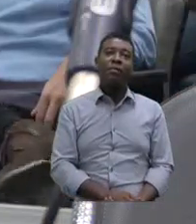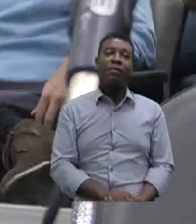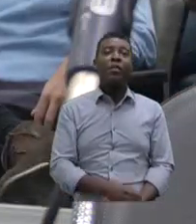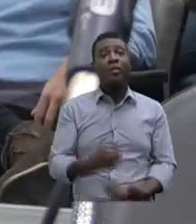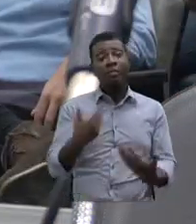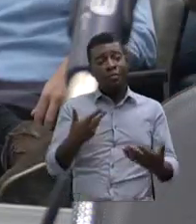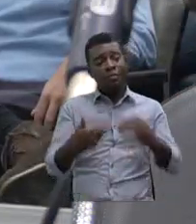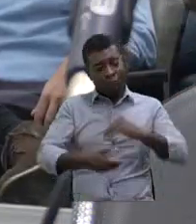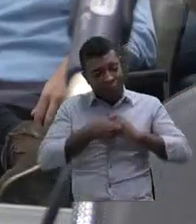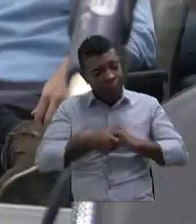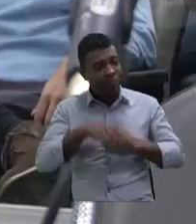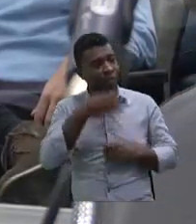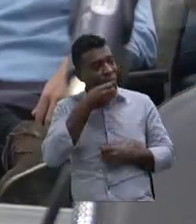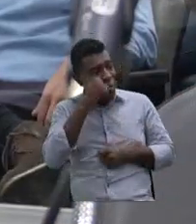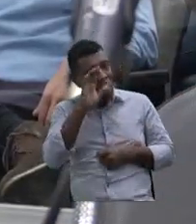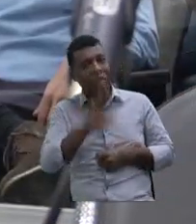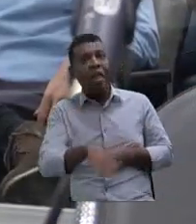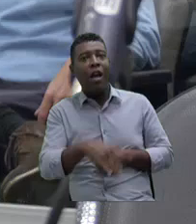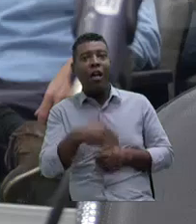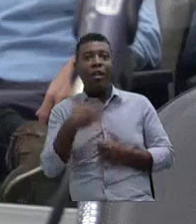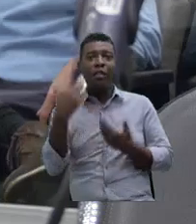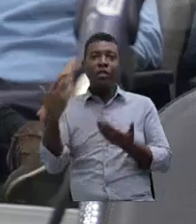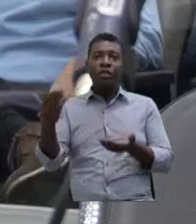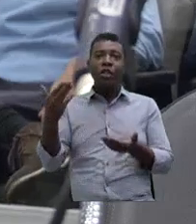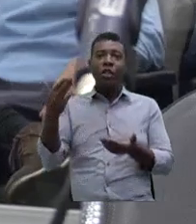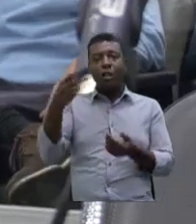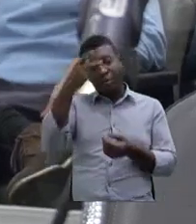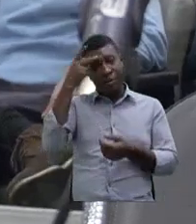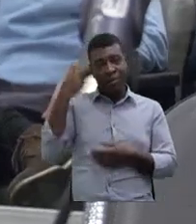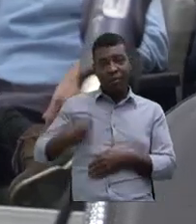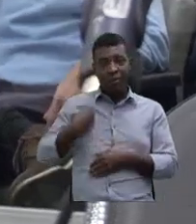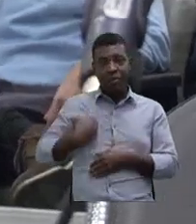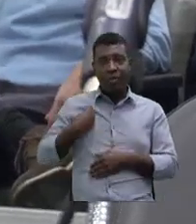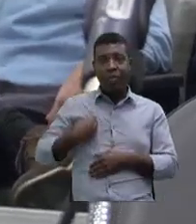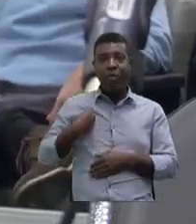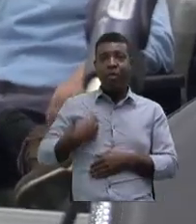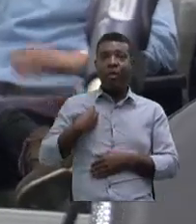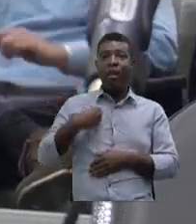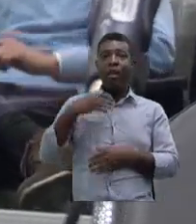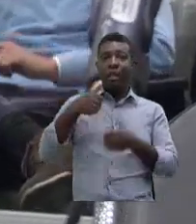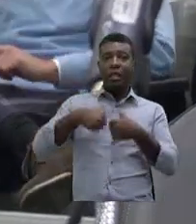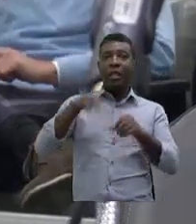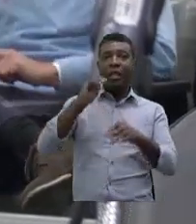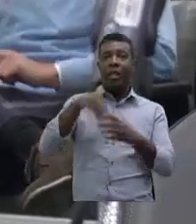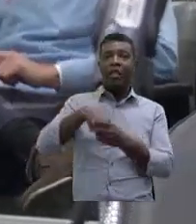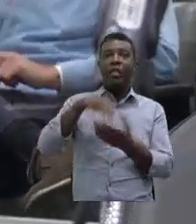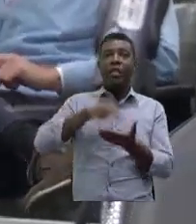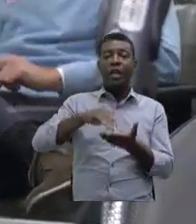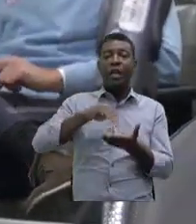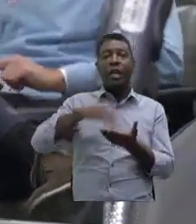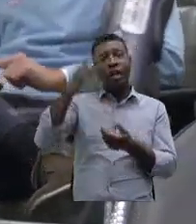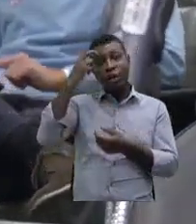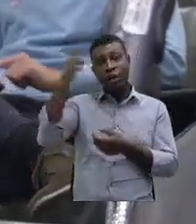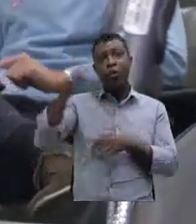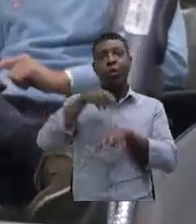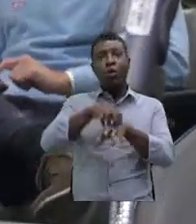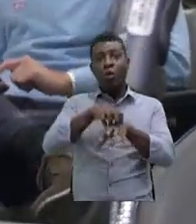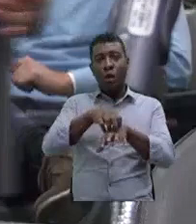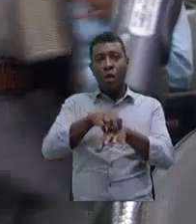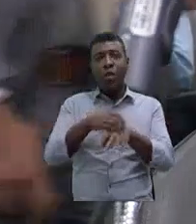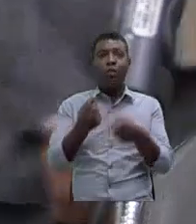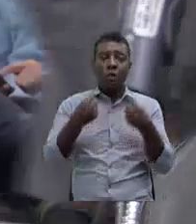Saudação de boa tarde aos membros da Secretaria de Cultura e Turismo de Minas Gerais. Eu